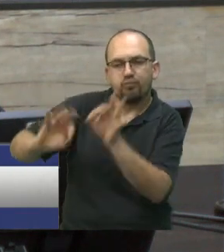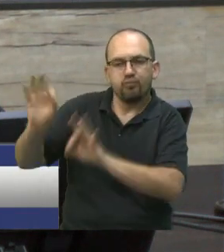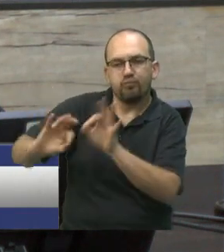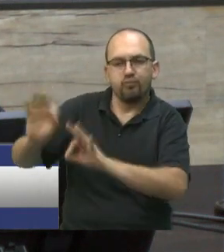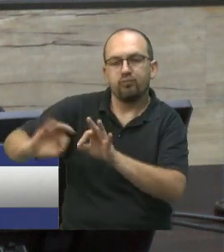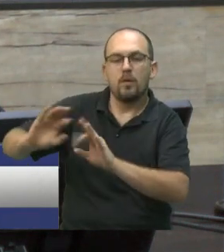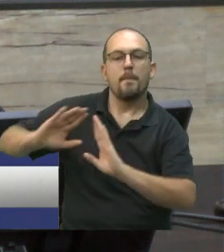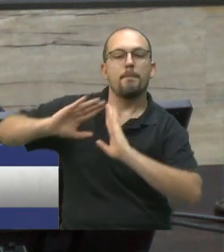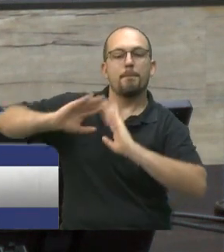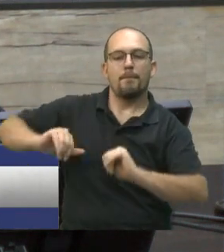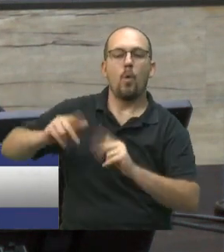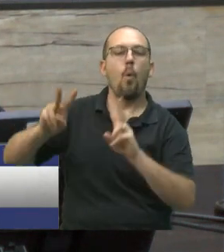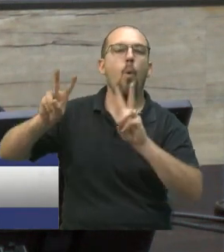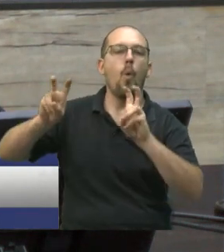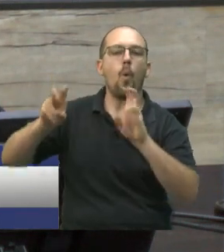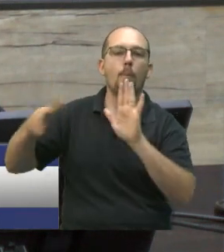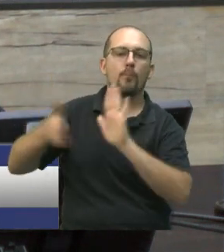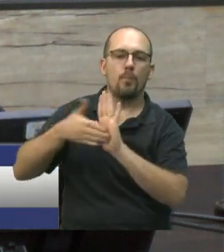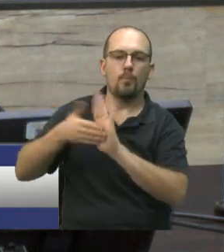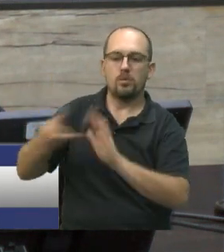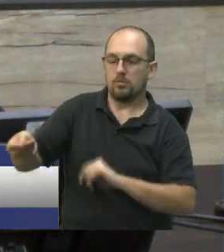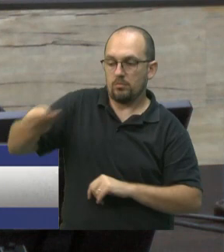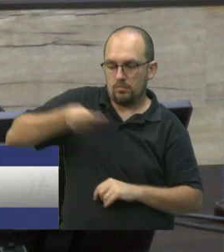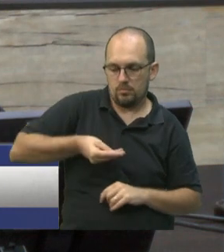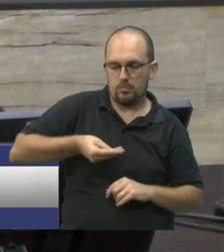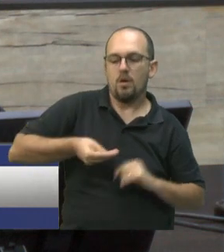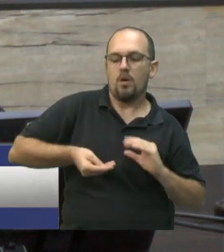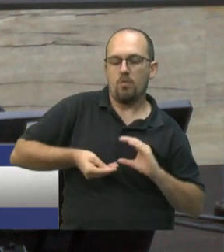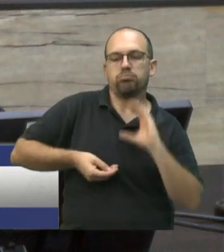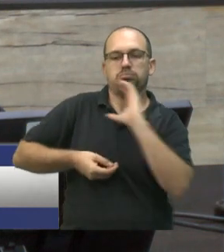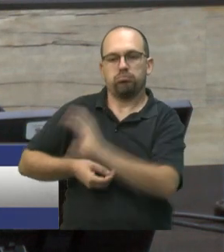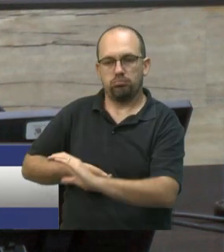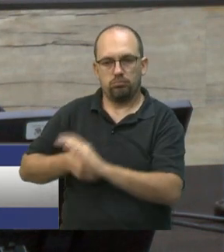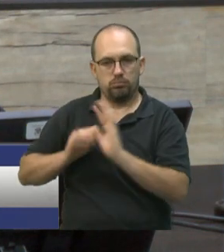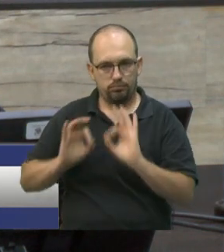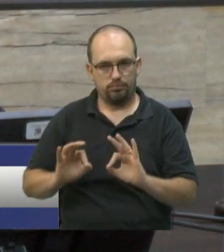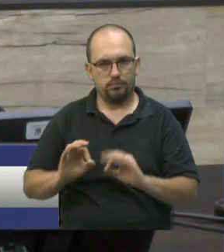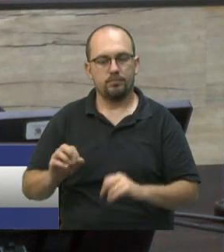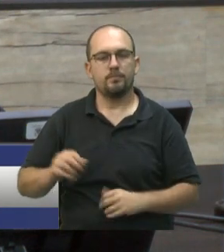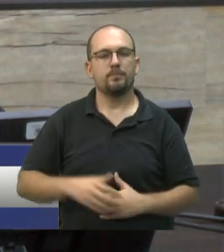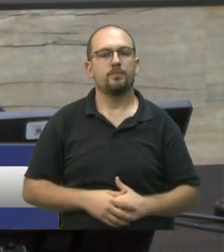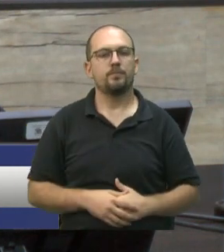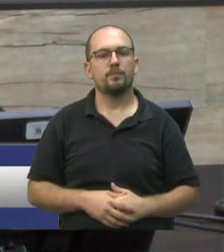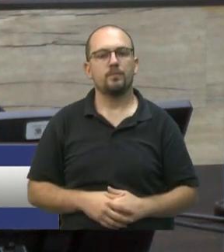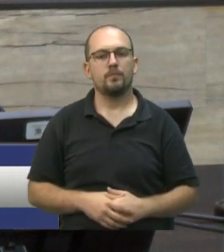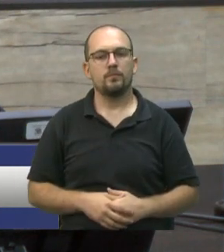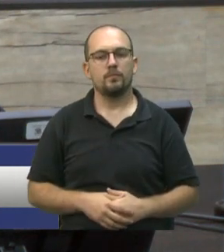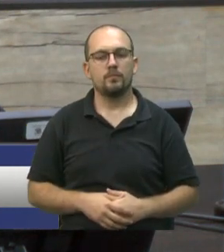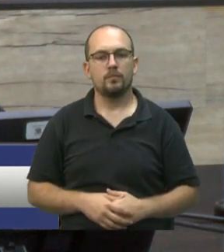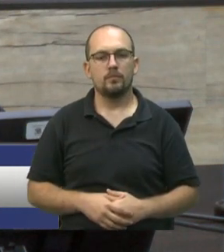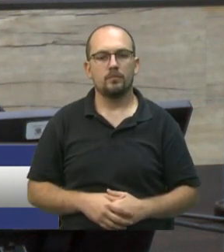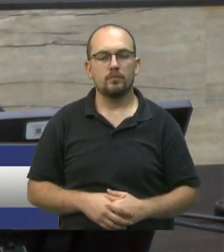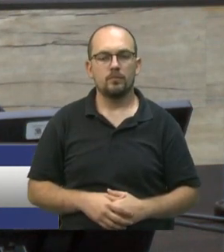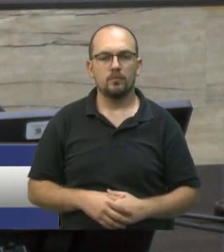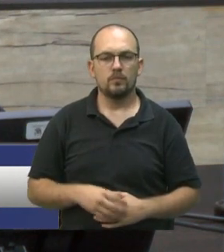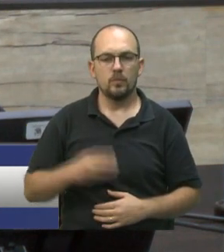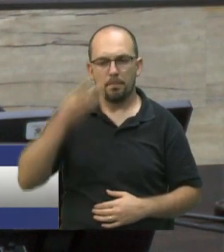a sua proposta e nós estamos transferindo para vocês também, certo? Ela foi atendida na sua integralidade,